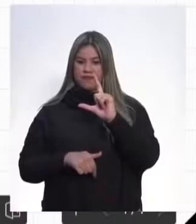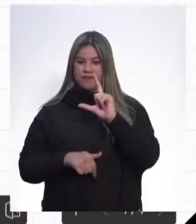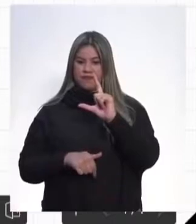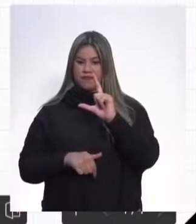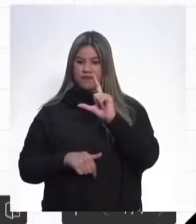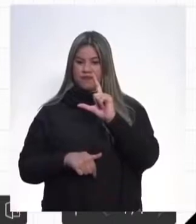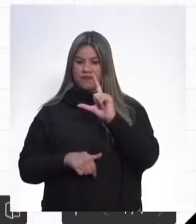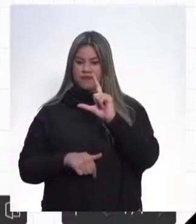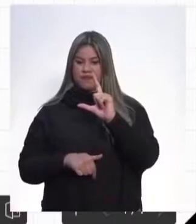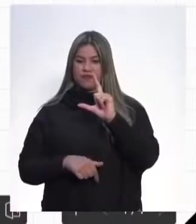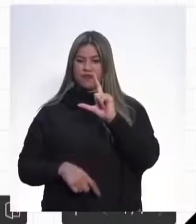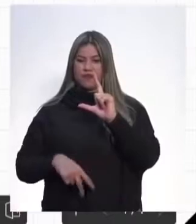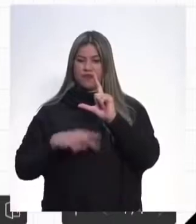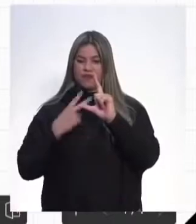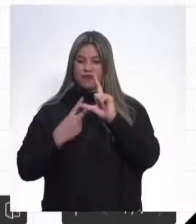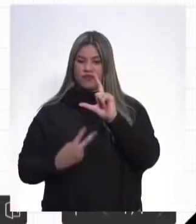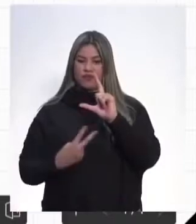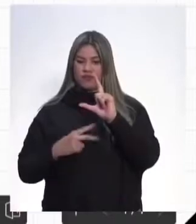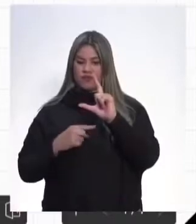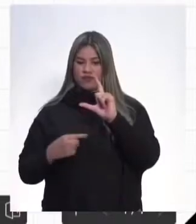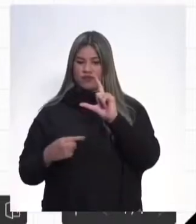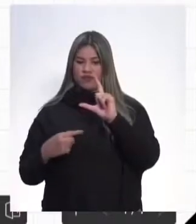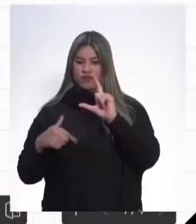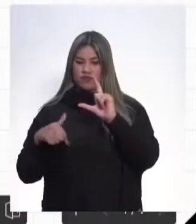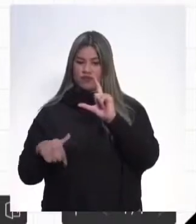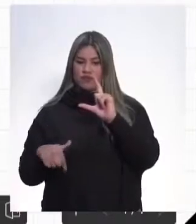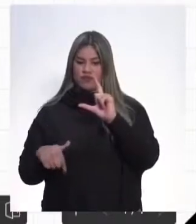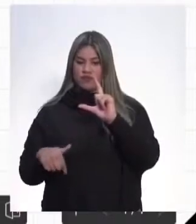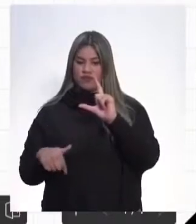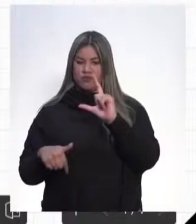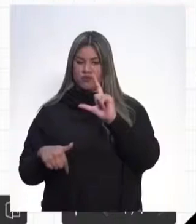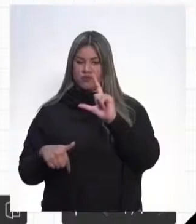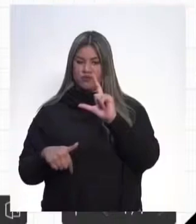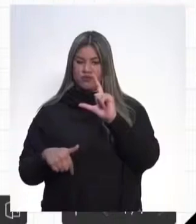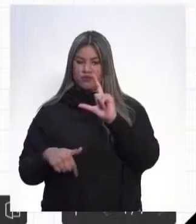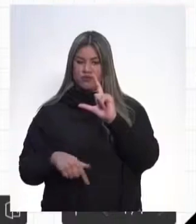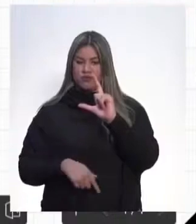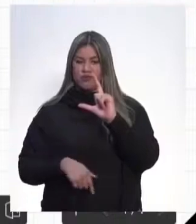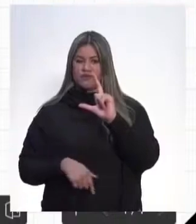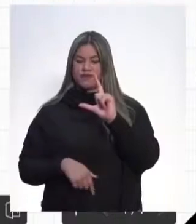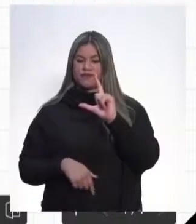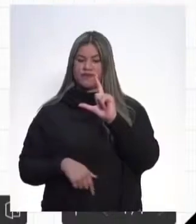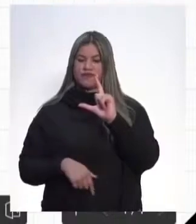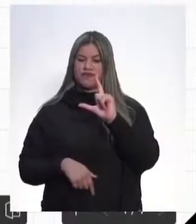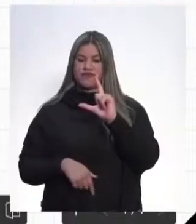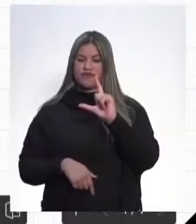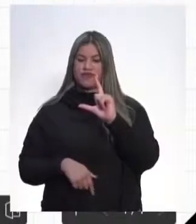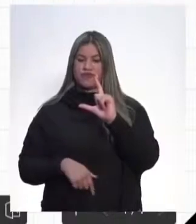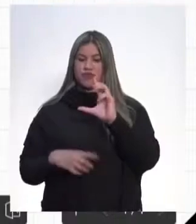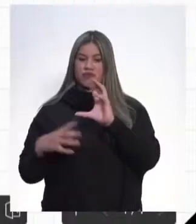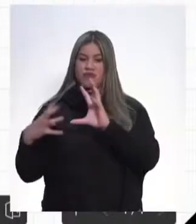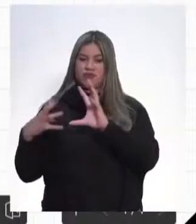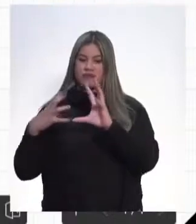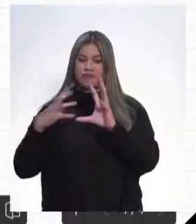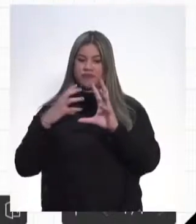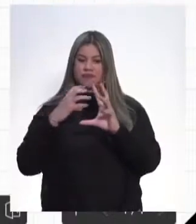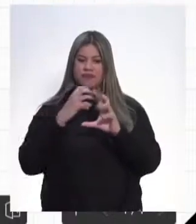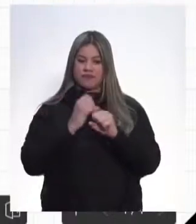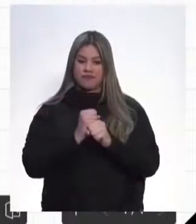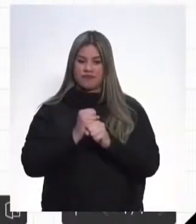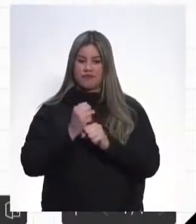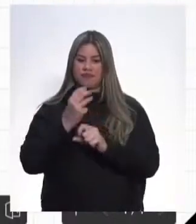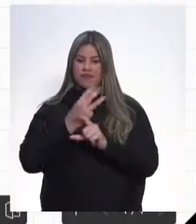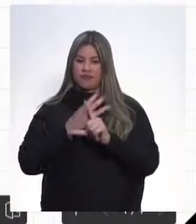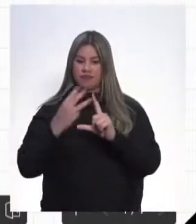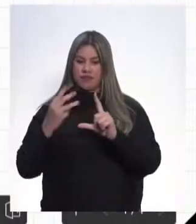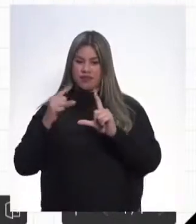2 positivo do x, com 7 negativo do y. Se eu juntar esses 3 pontos tortos, vai